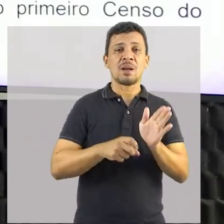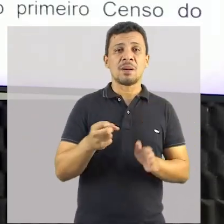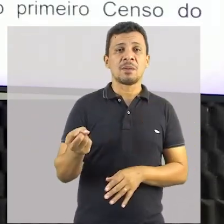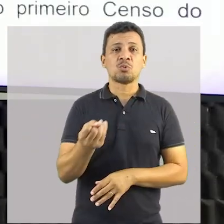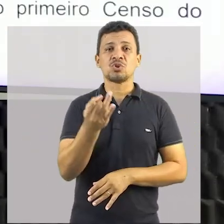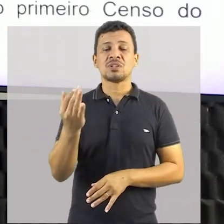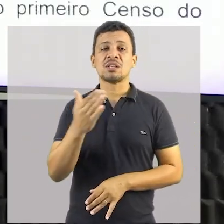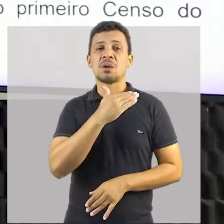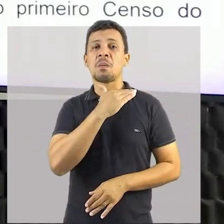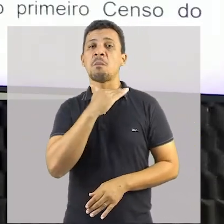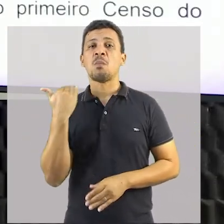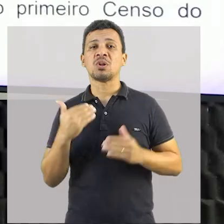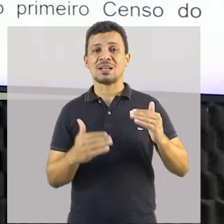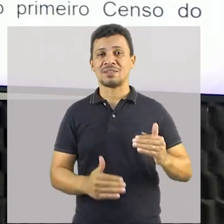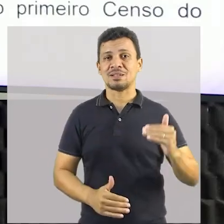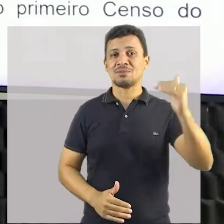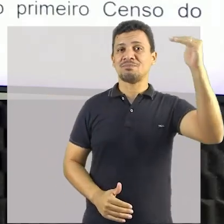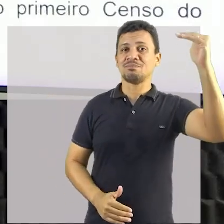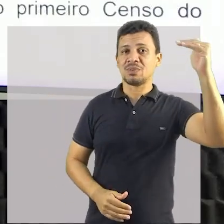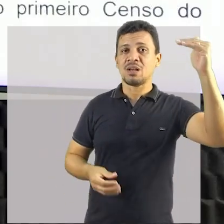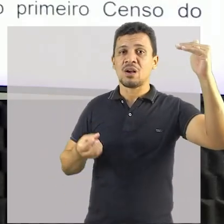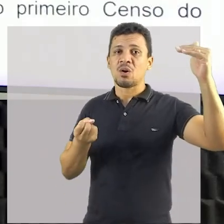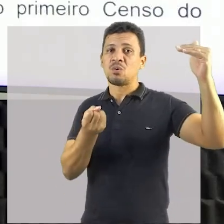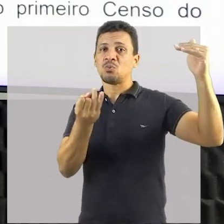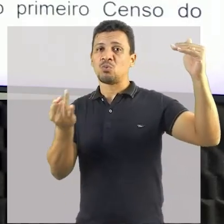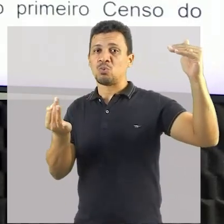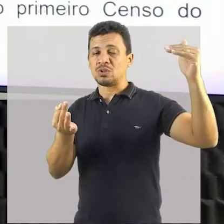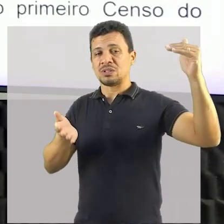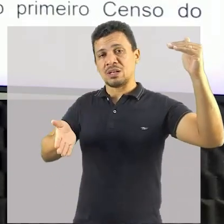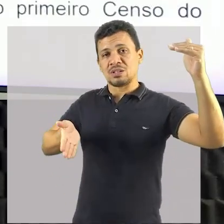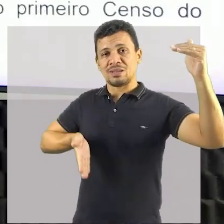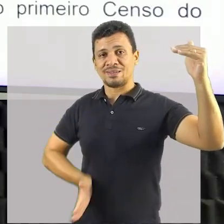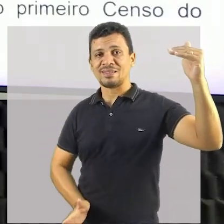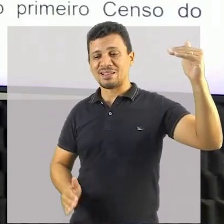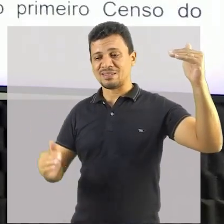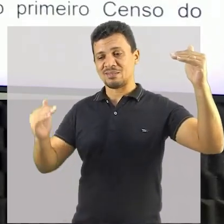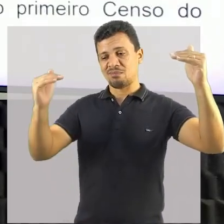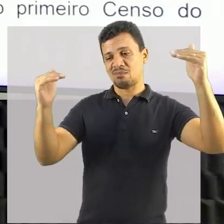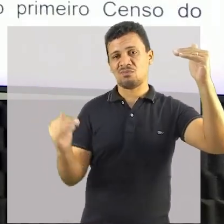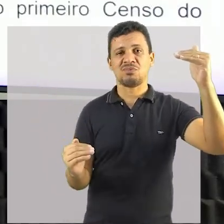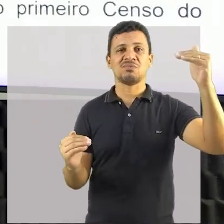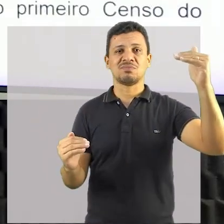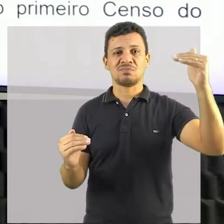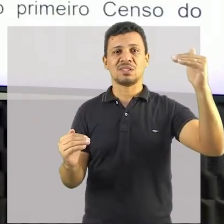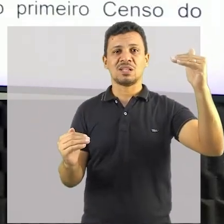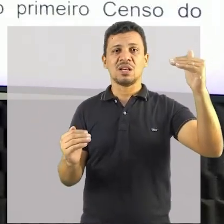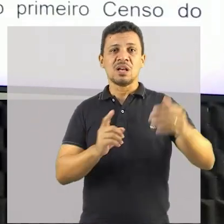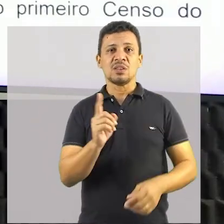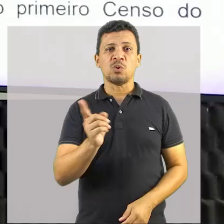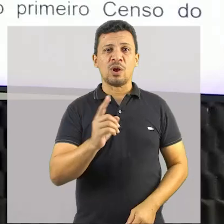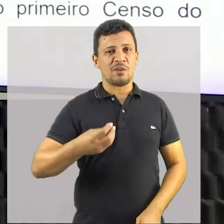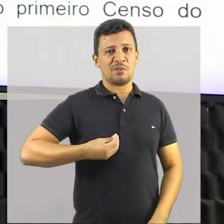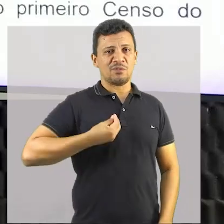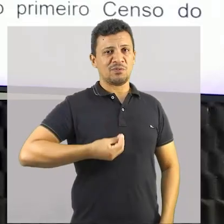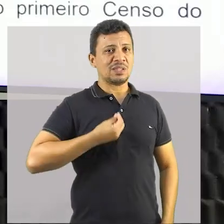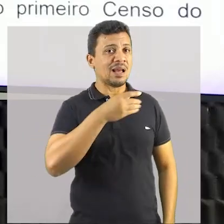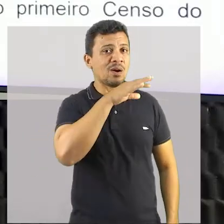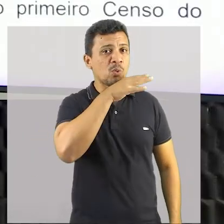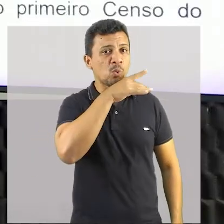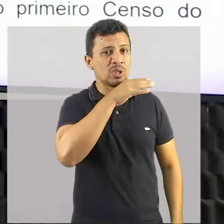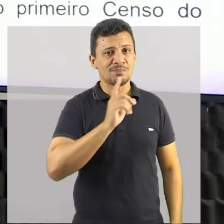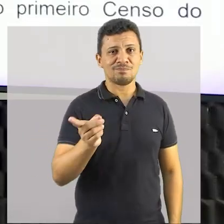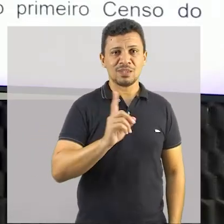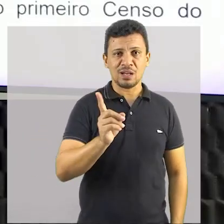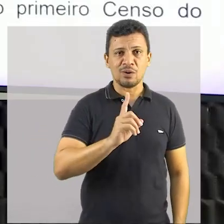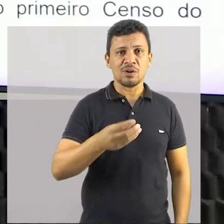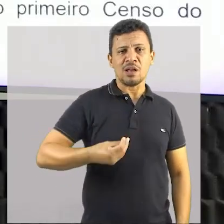mortalidade superando a taxa de natalidade. Vai morrer mais gente do que nasce. Não pelas precárias condições de vida, não. A gente